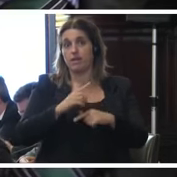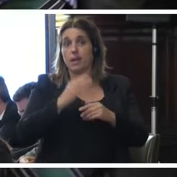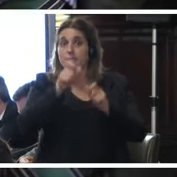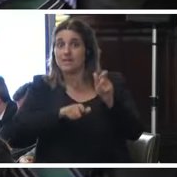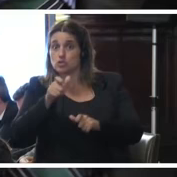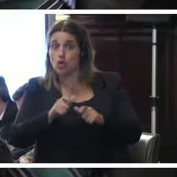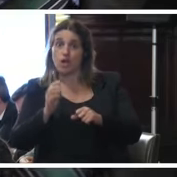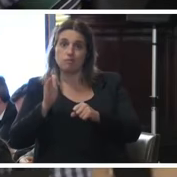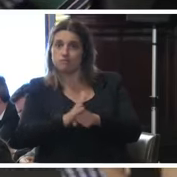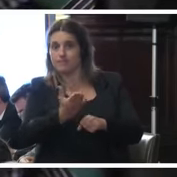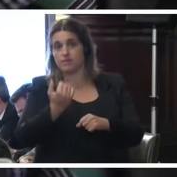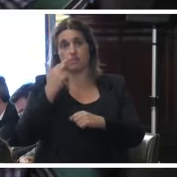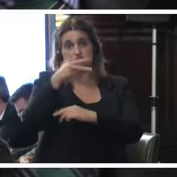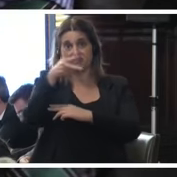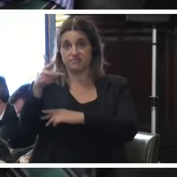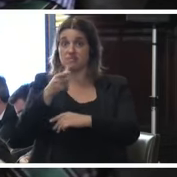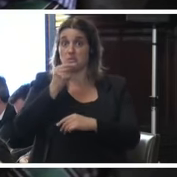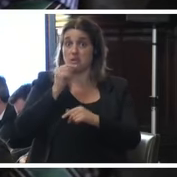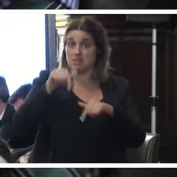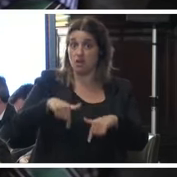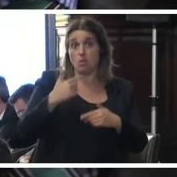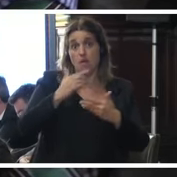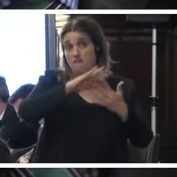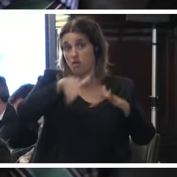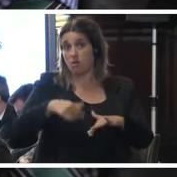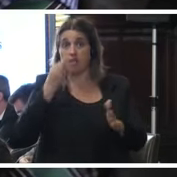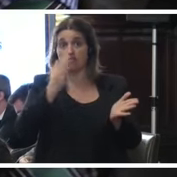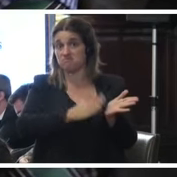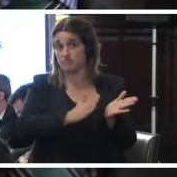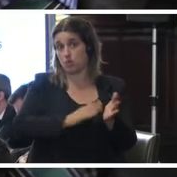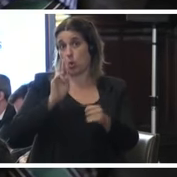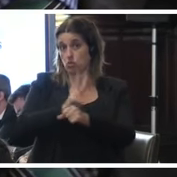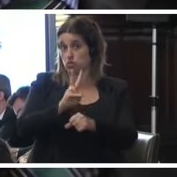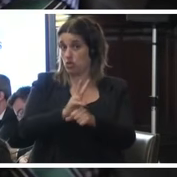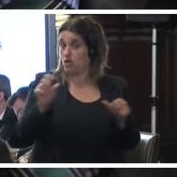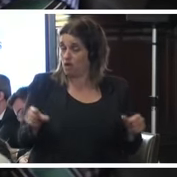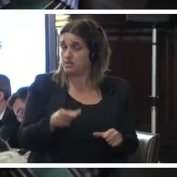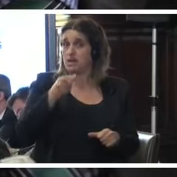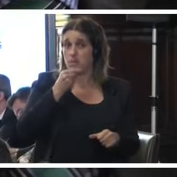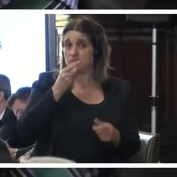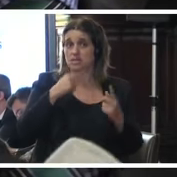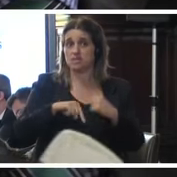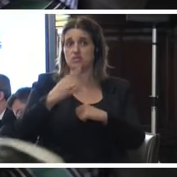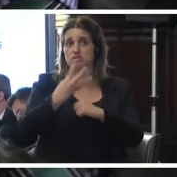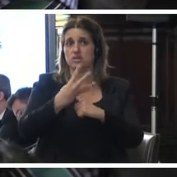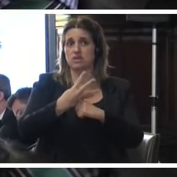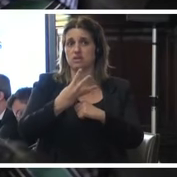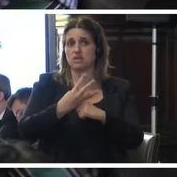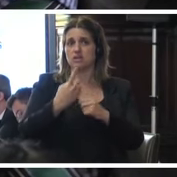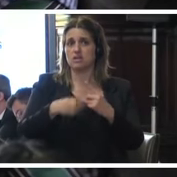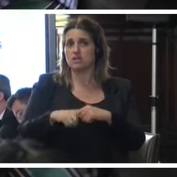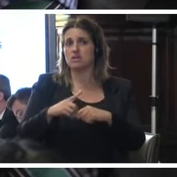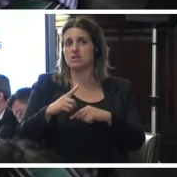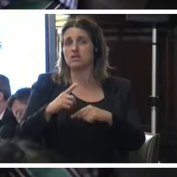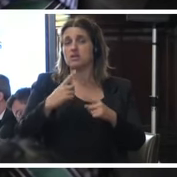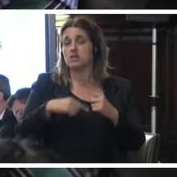mecanismo de controle popular da atividade policial. 4. Racismo institucional. a obrigação de estabelecer medidas de enfrentamento